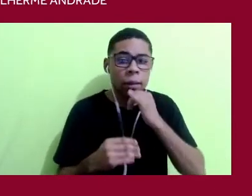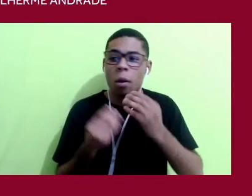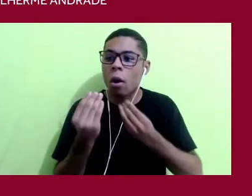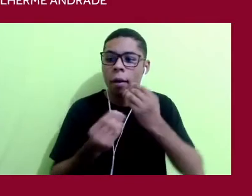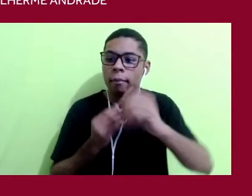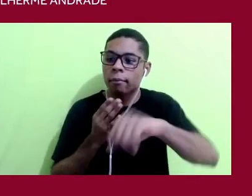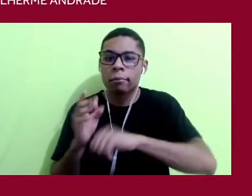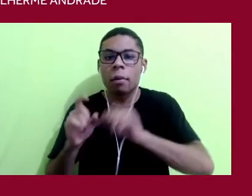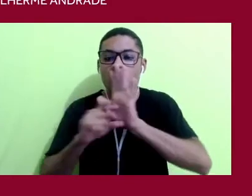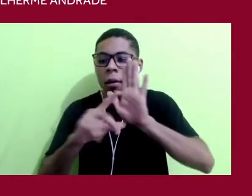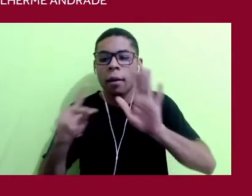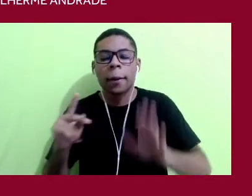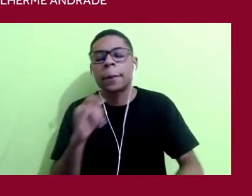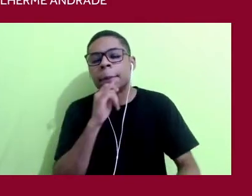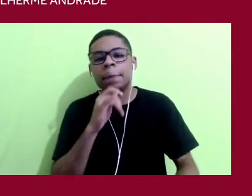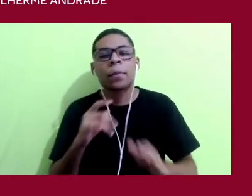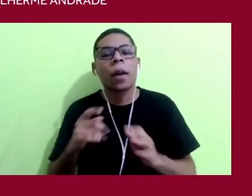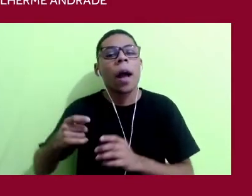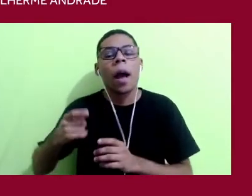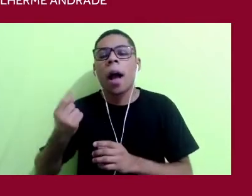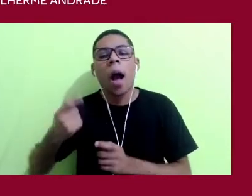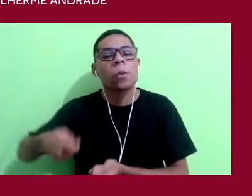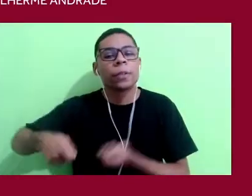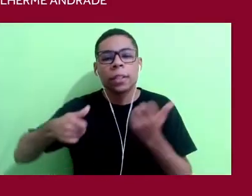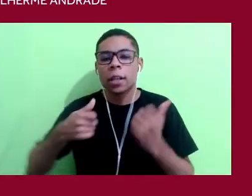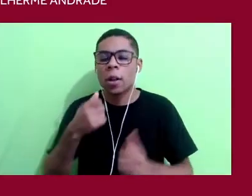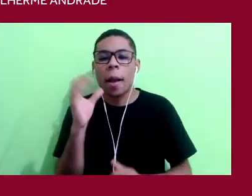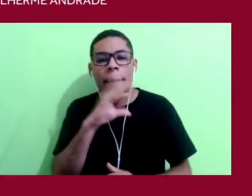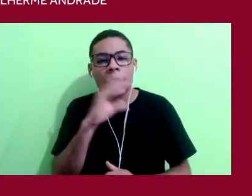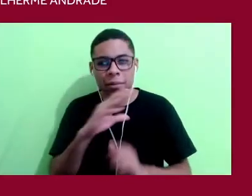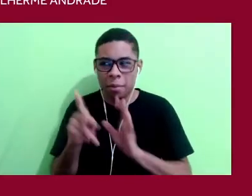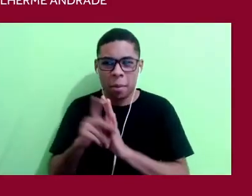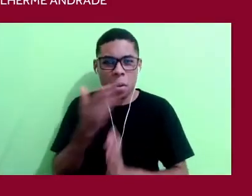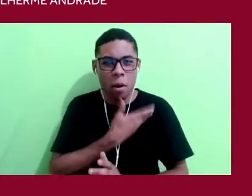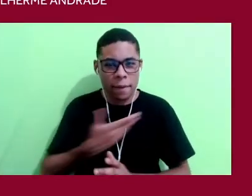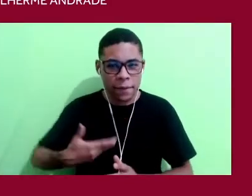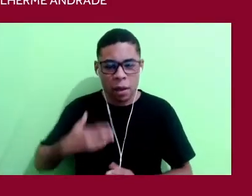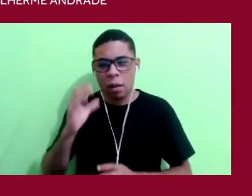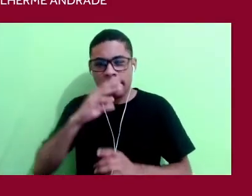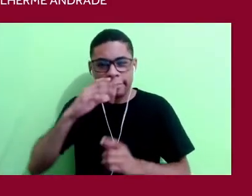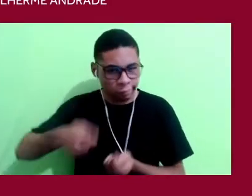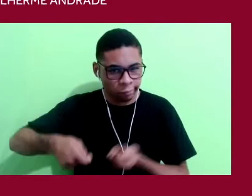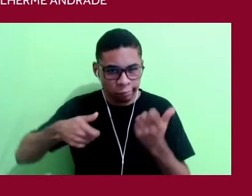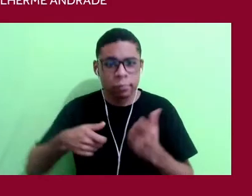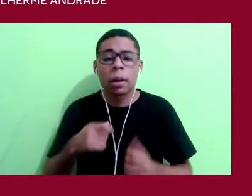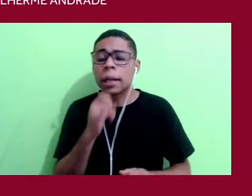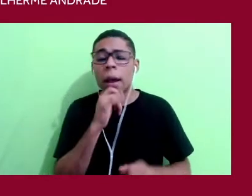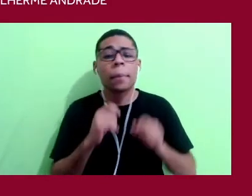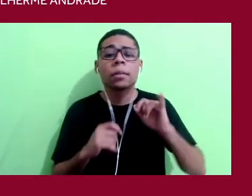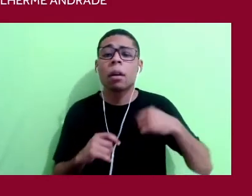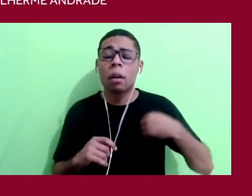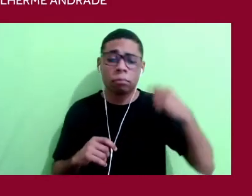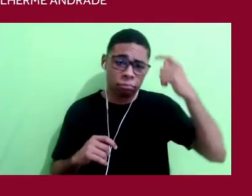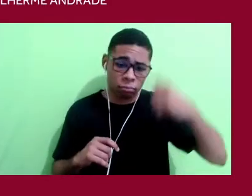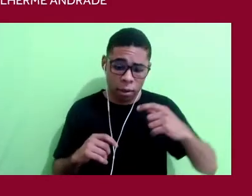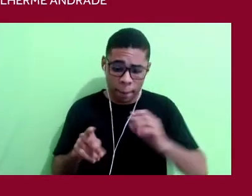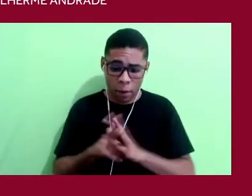do auxílio emergencial, por exemplo, né, se eu sou uma biblioteca pública de uma